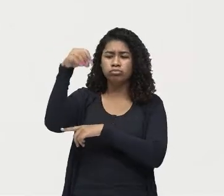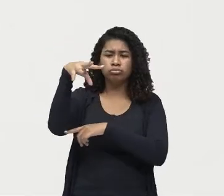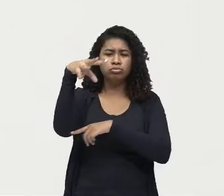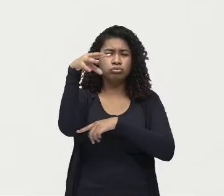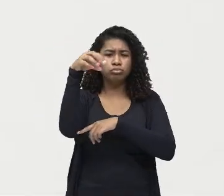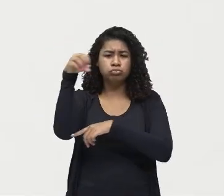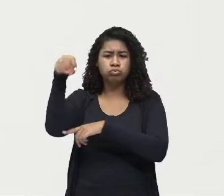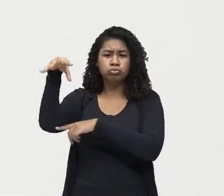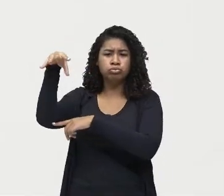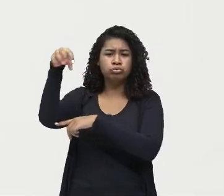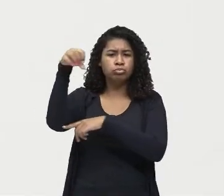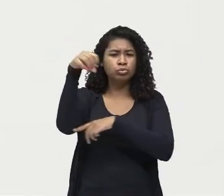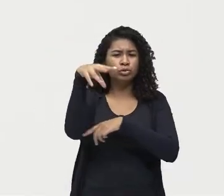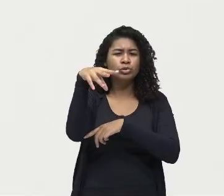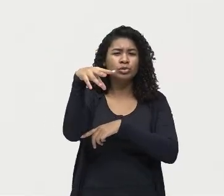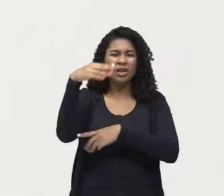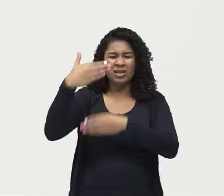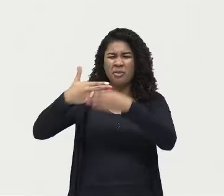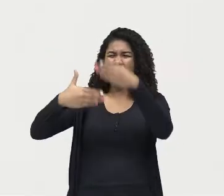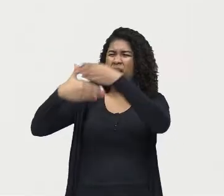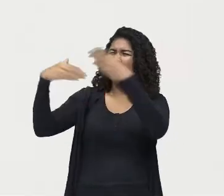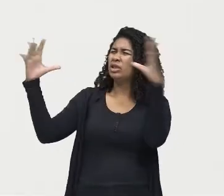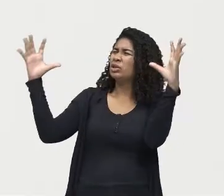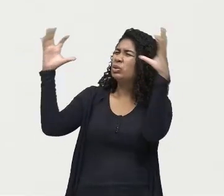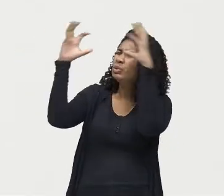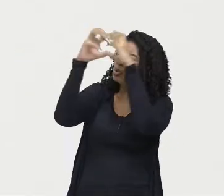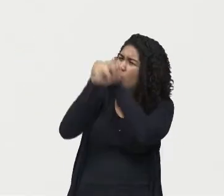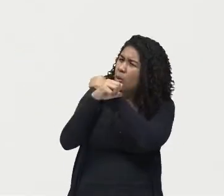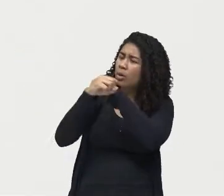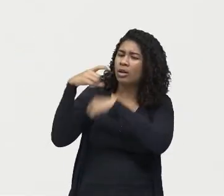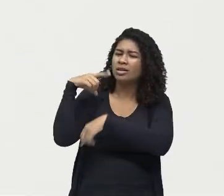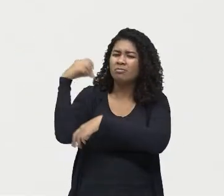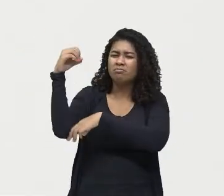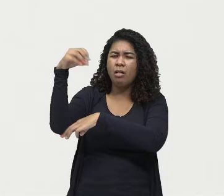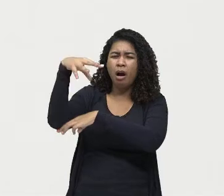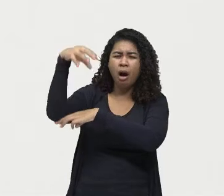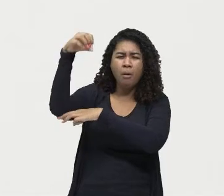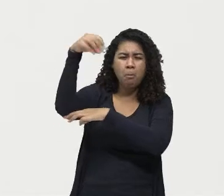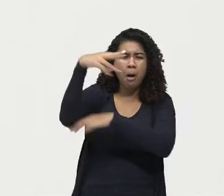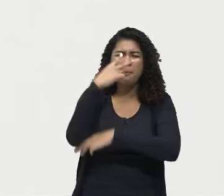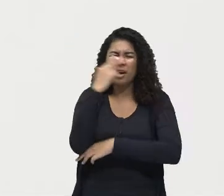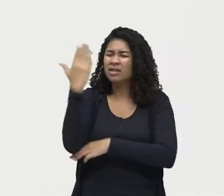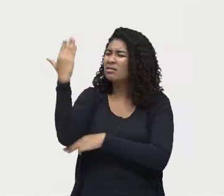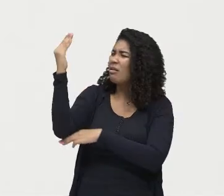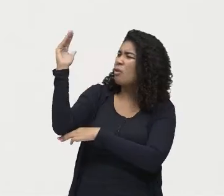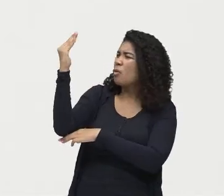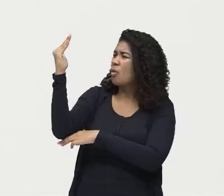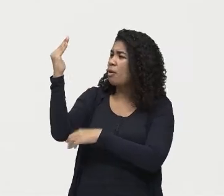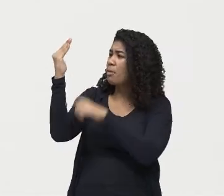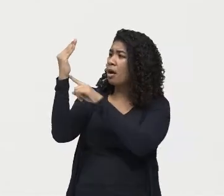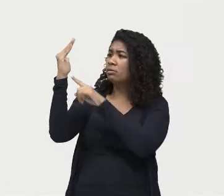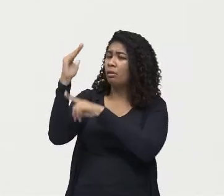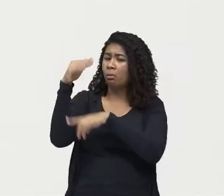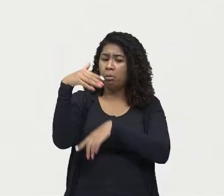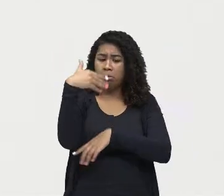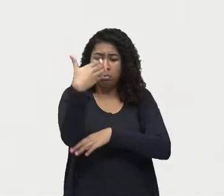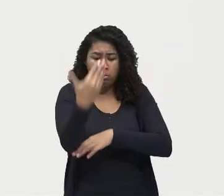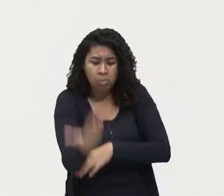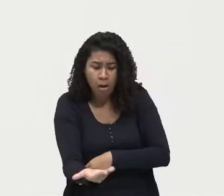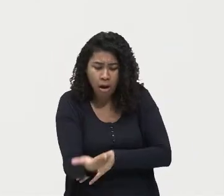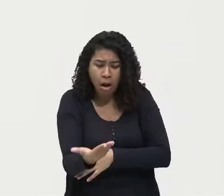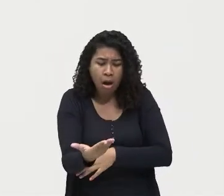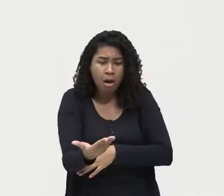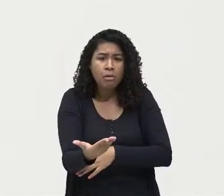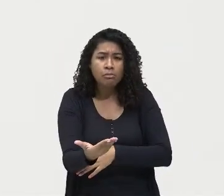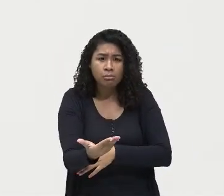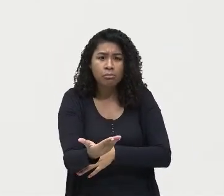escura. Sabe como é, não? Sabe como é, não? Mas, de repente, o espelho caiu e se espatifou lá no